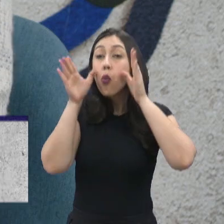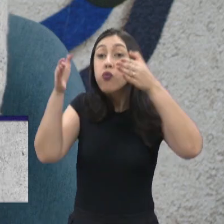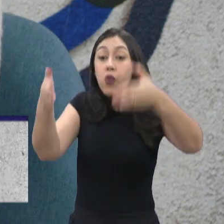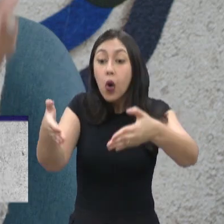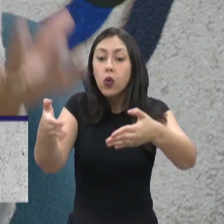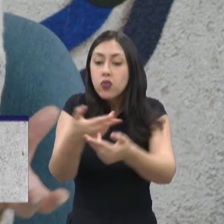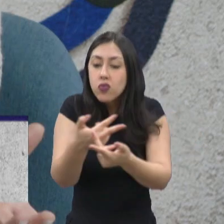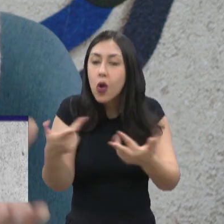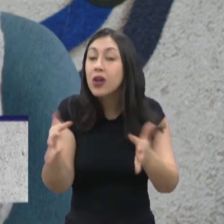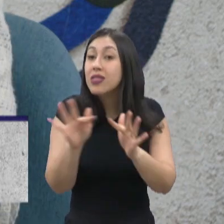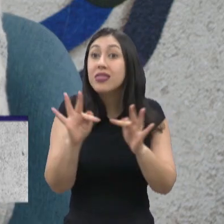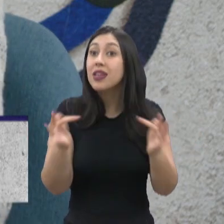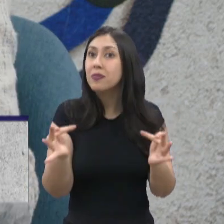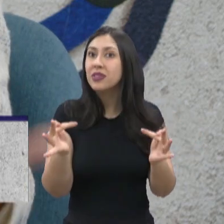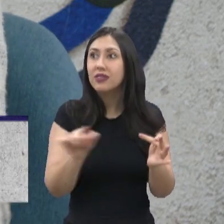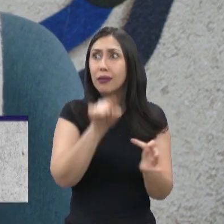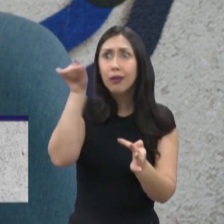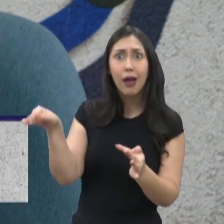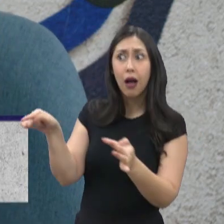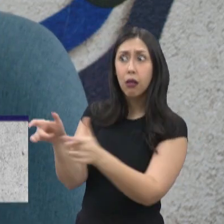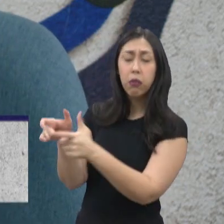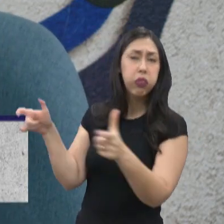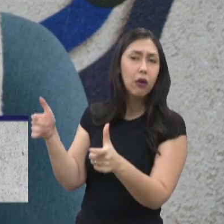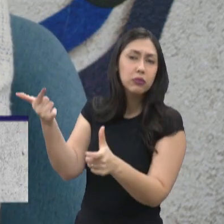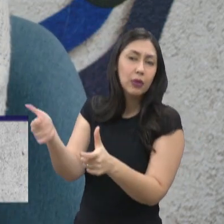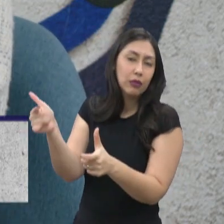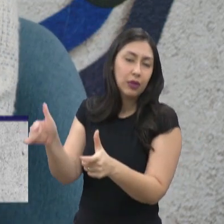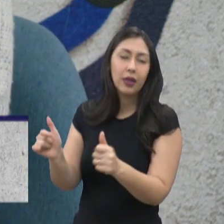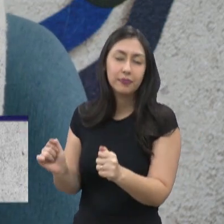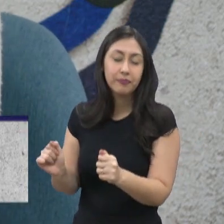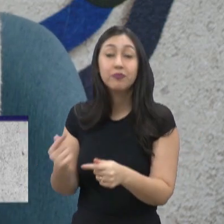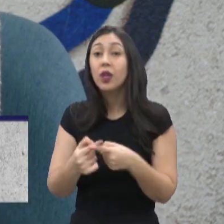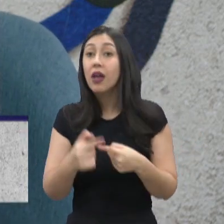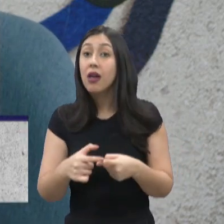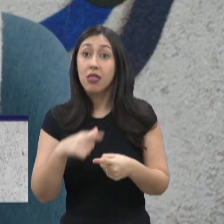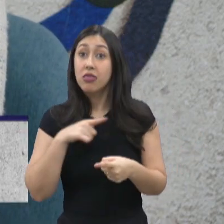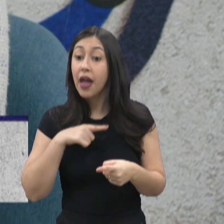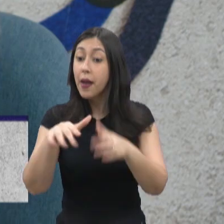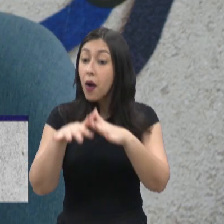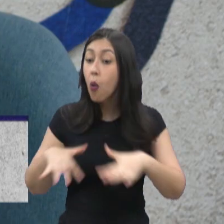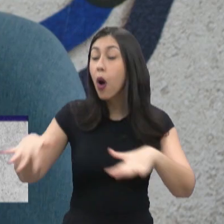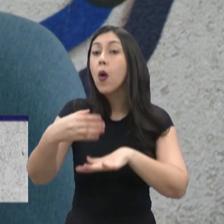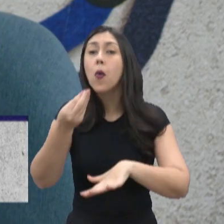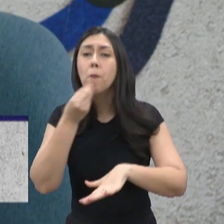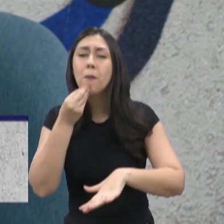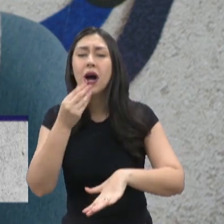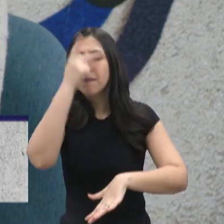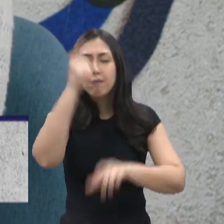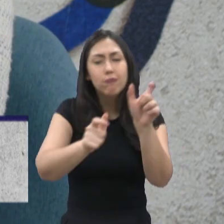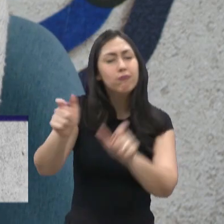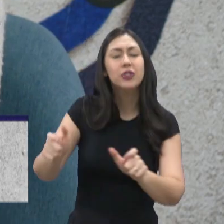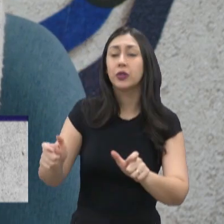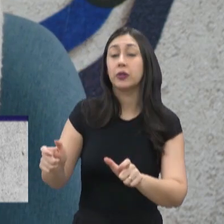que não são pontos fortes dessas redes e das low costs. Então eu falo que tem mercado para todo mundo, né? O número de praticantes de exercício físico